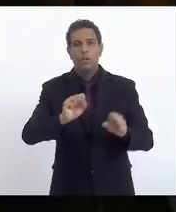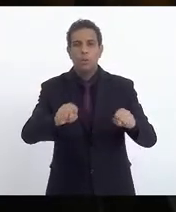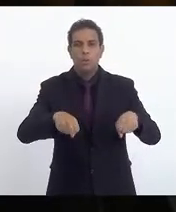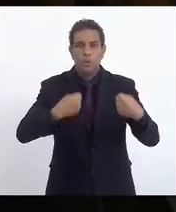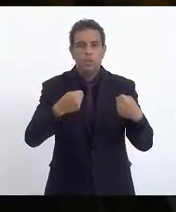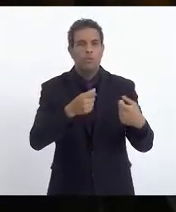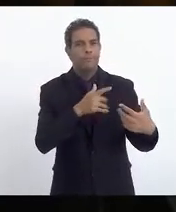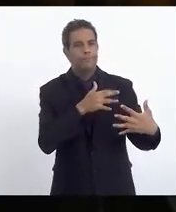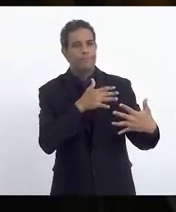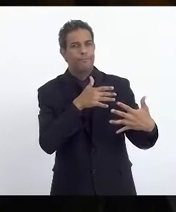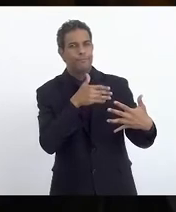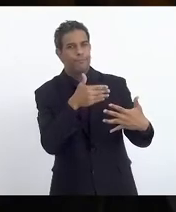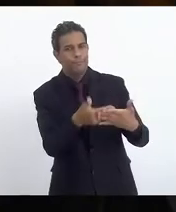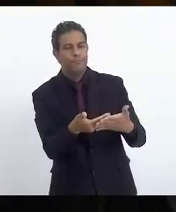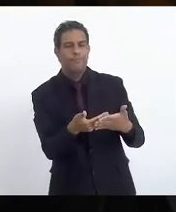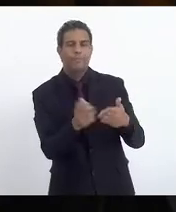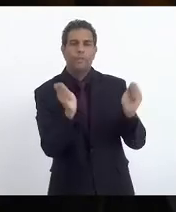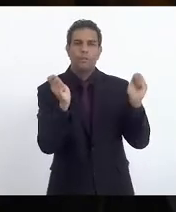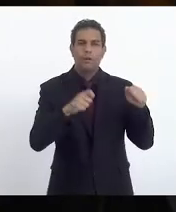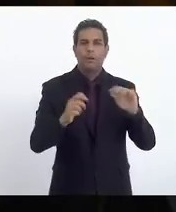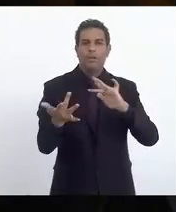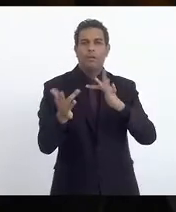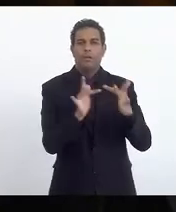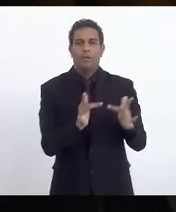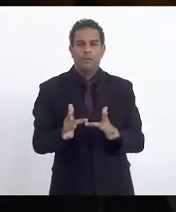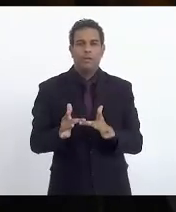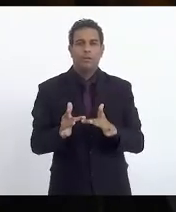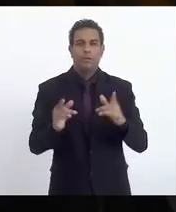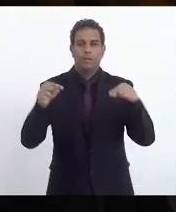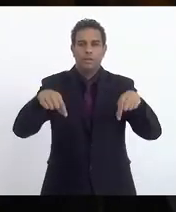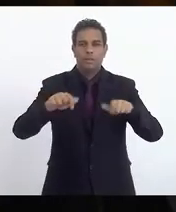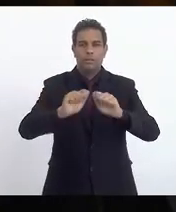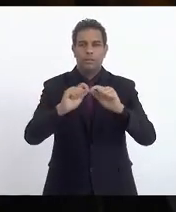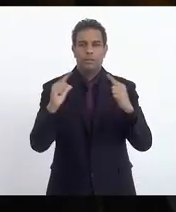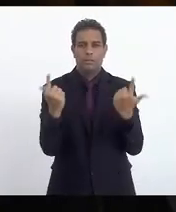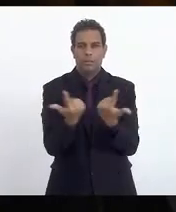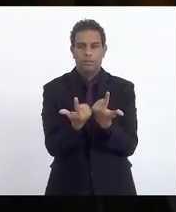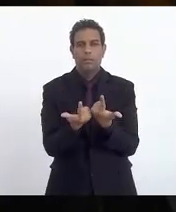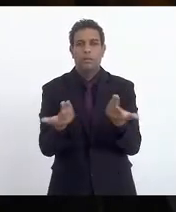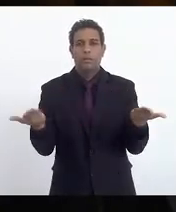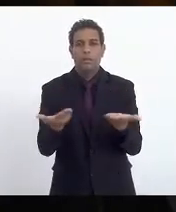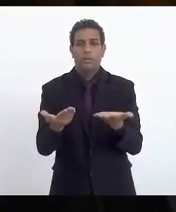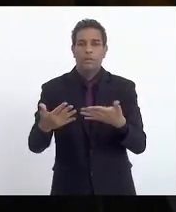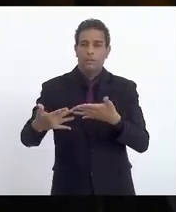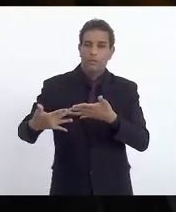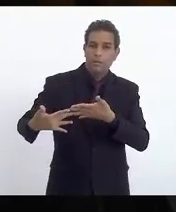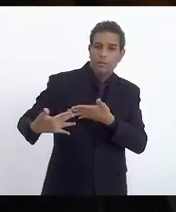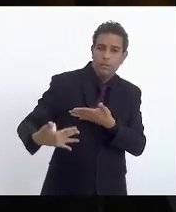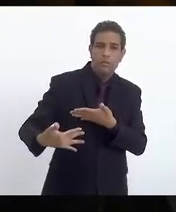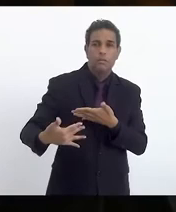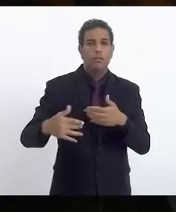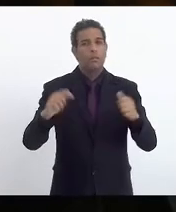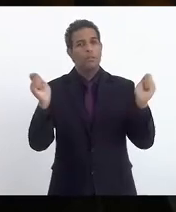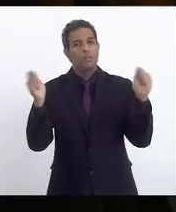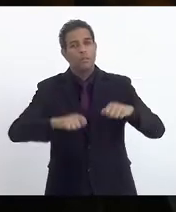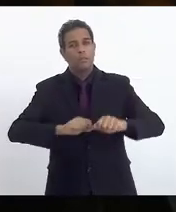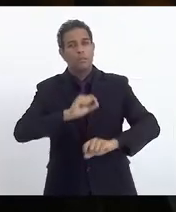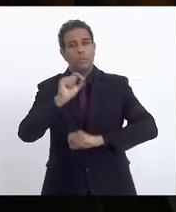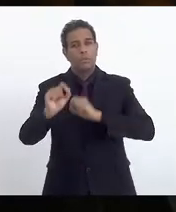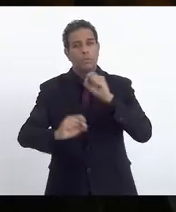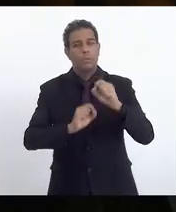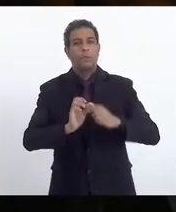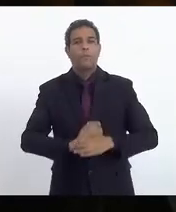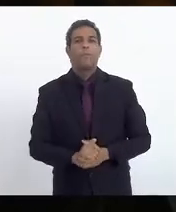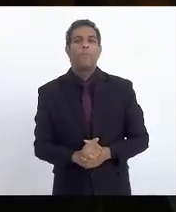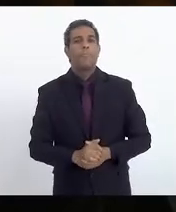alguns anos de aluguel de intensamente conosco aqui na alerj e que hoje durante audiência pública foi